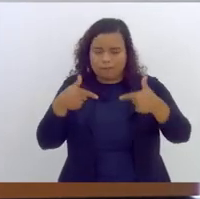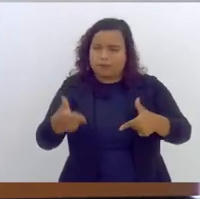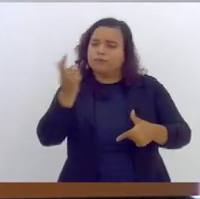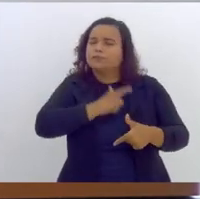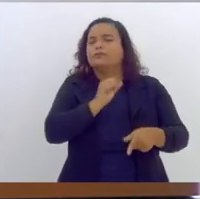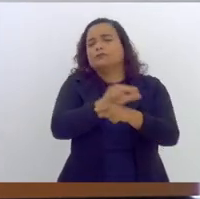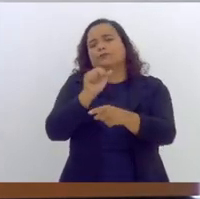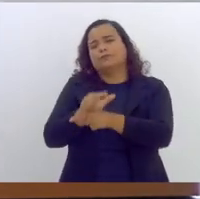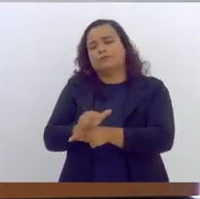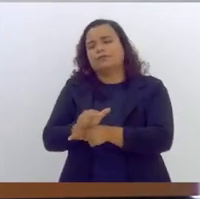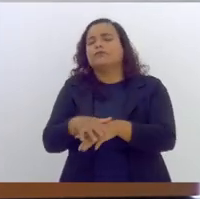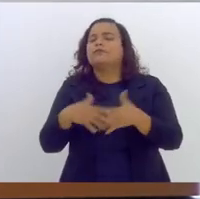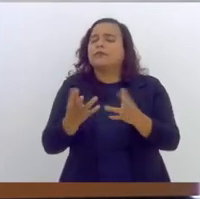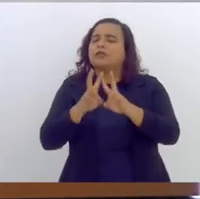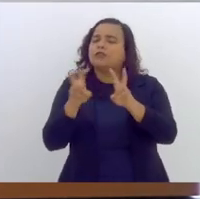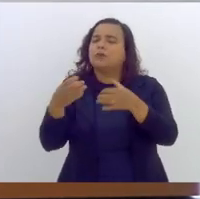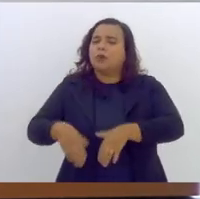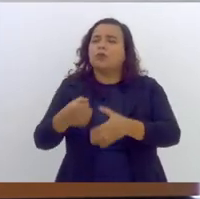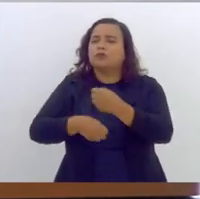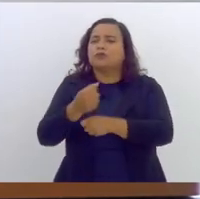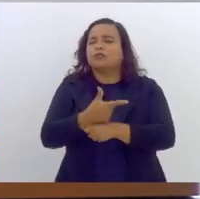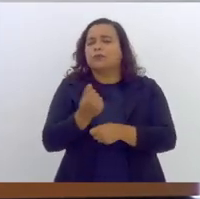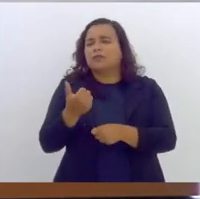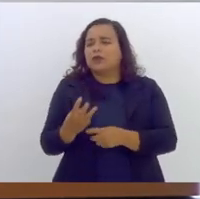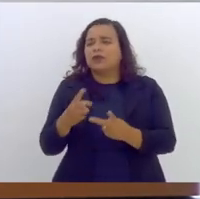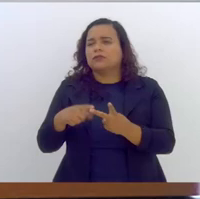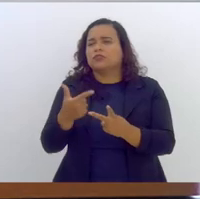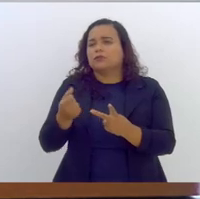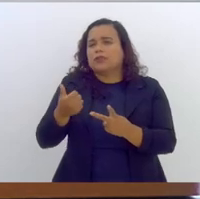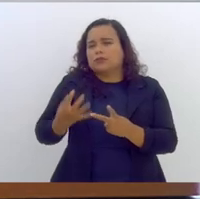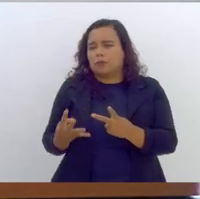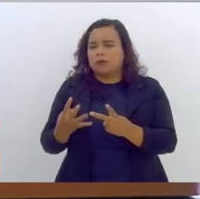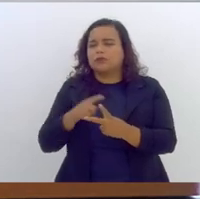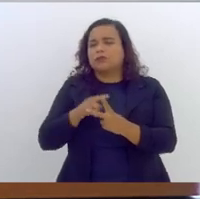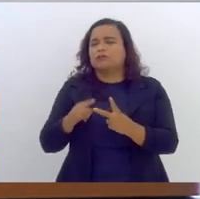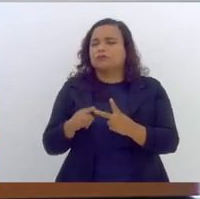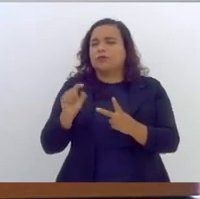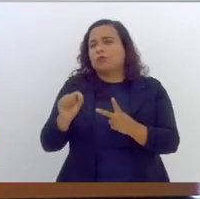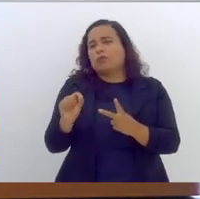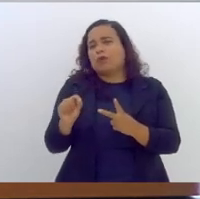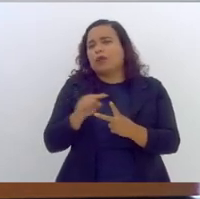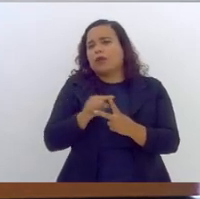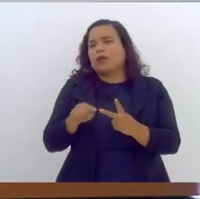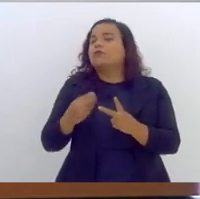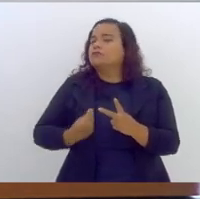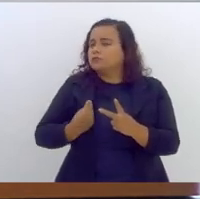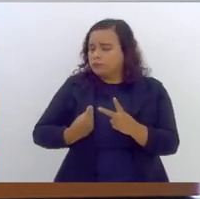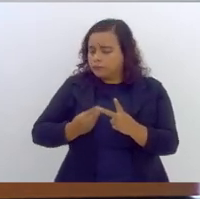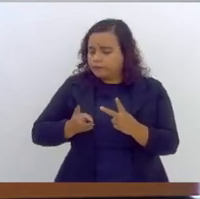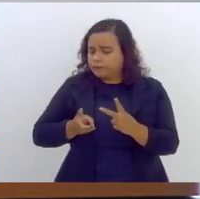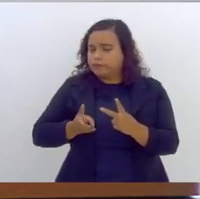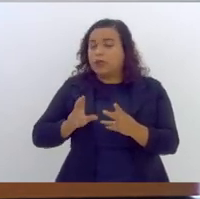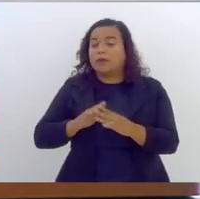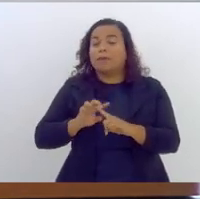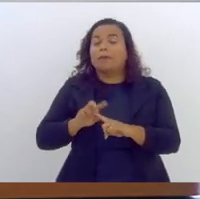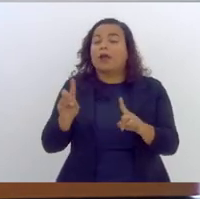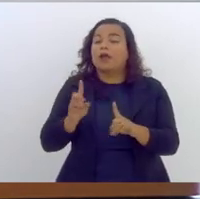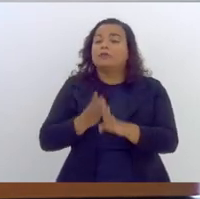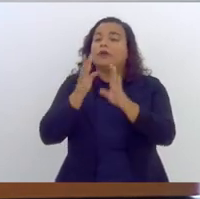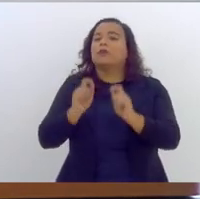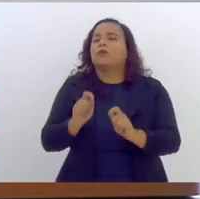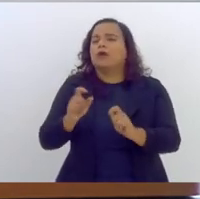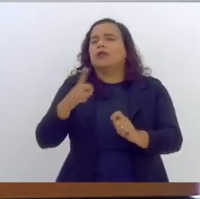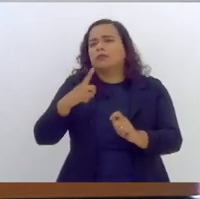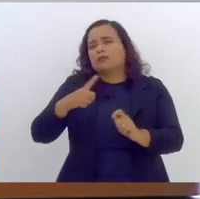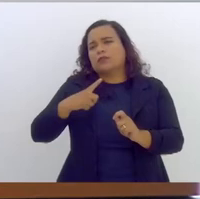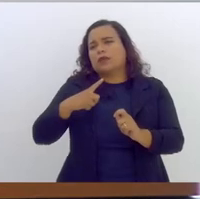e em relação aos concursos de 2013/2014 eles estão válidos porém a gente também tem